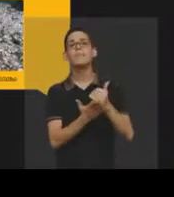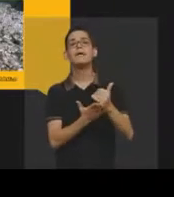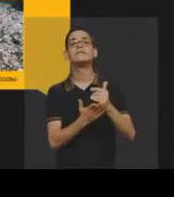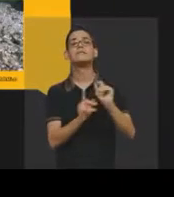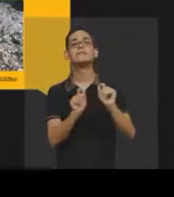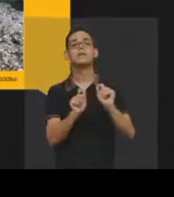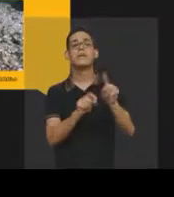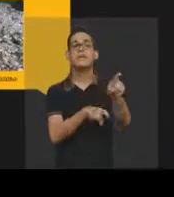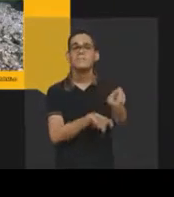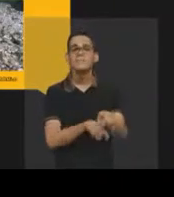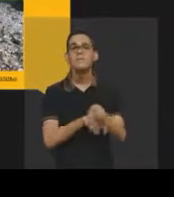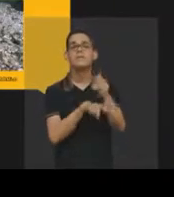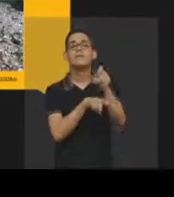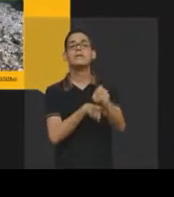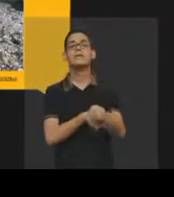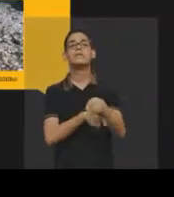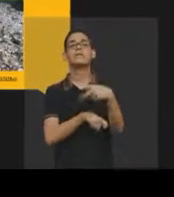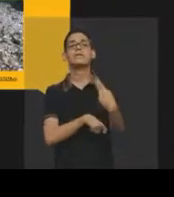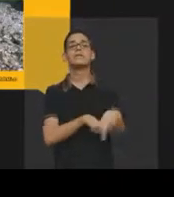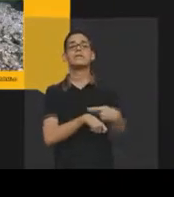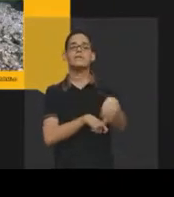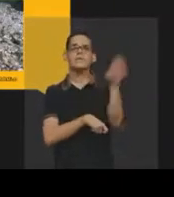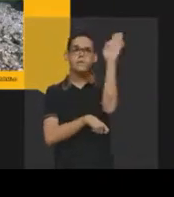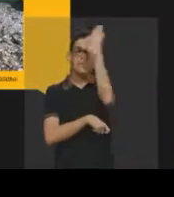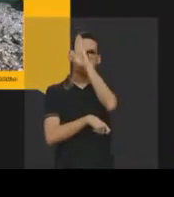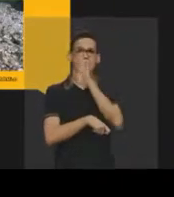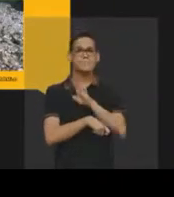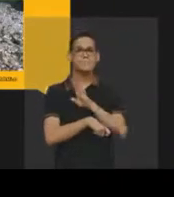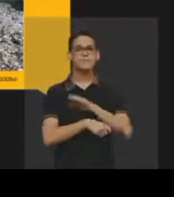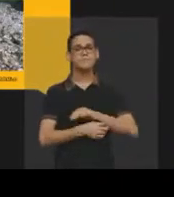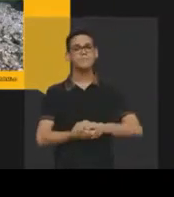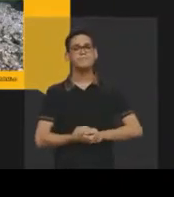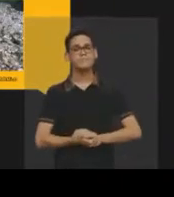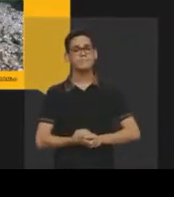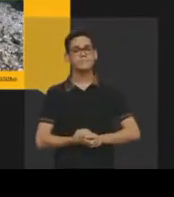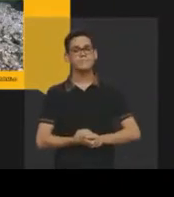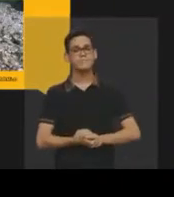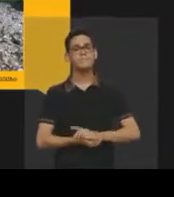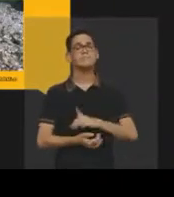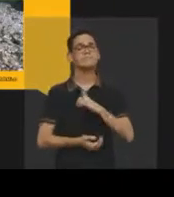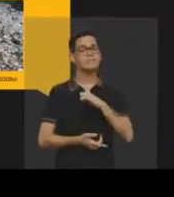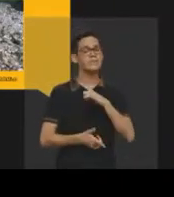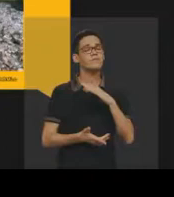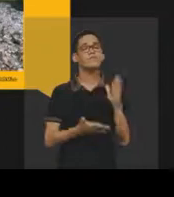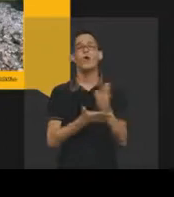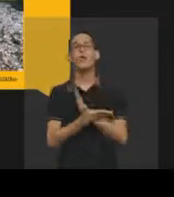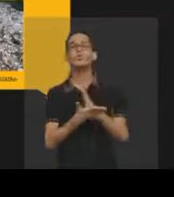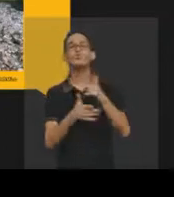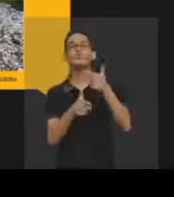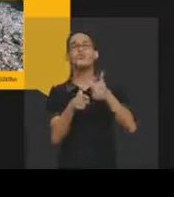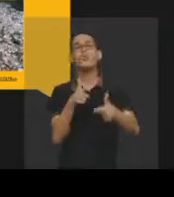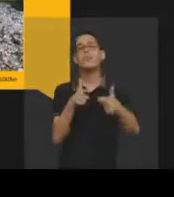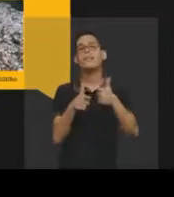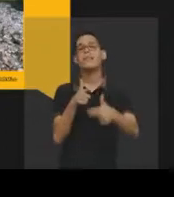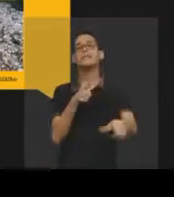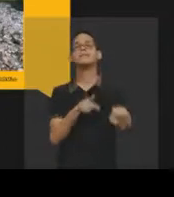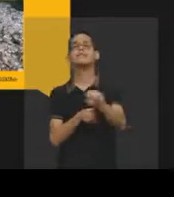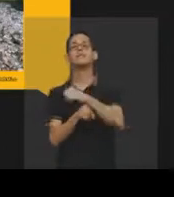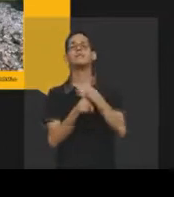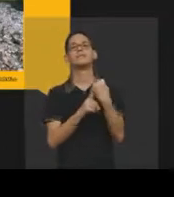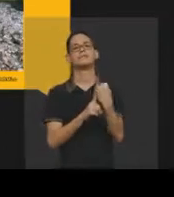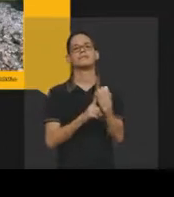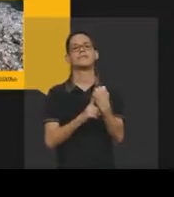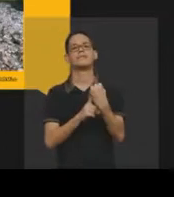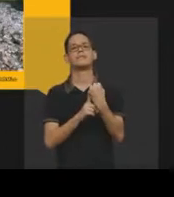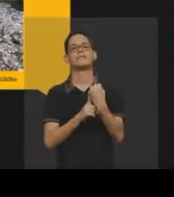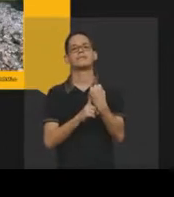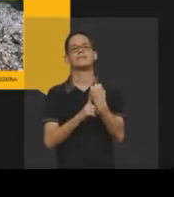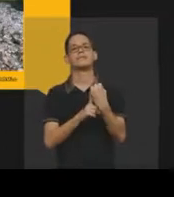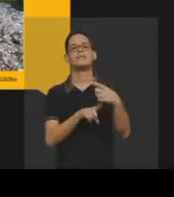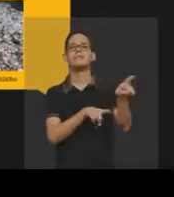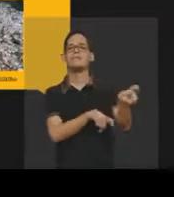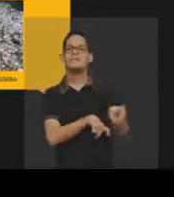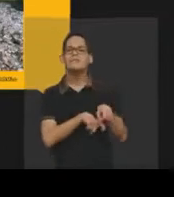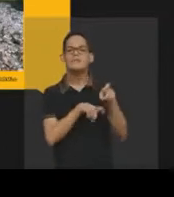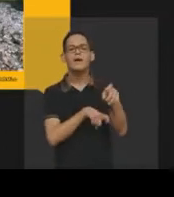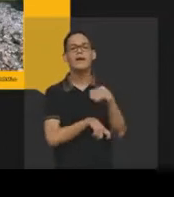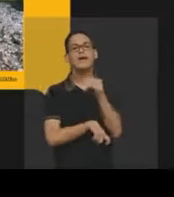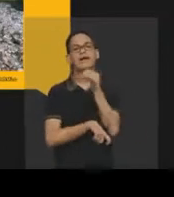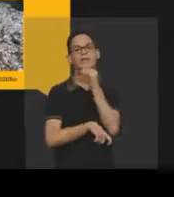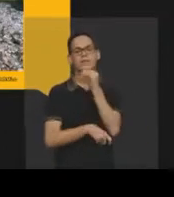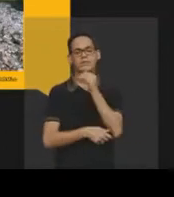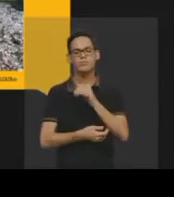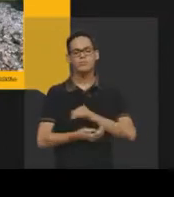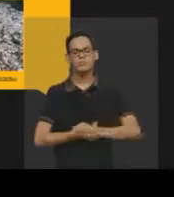lavouras brasileiras. O que isso implica? Problemas sociais no campo. Tipo,